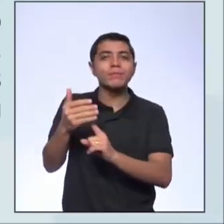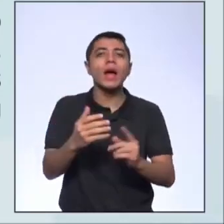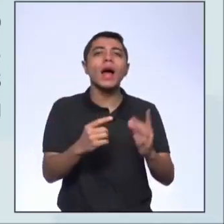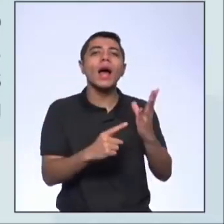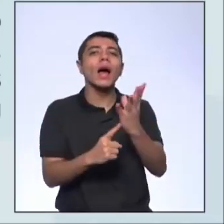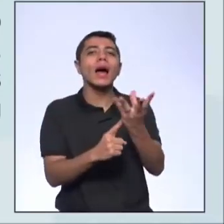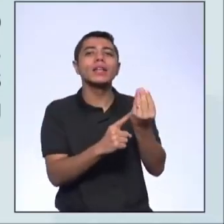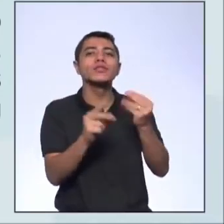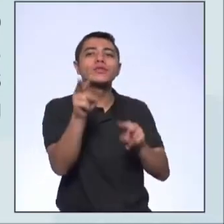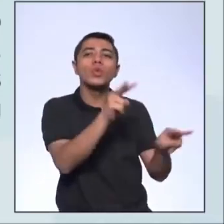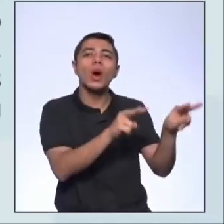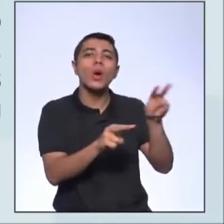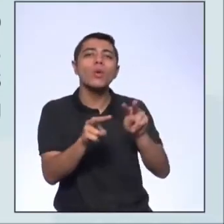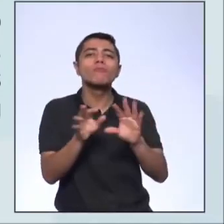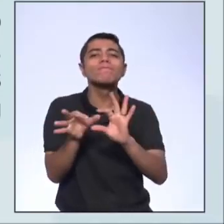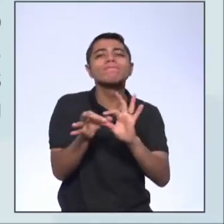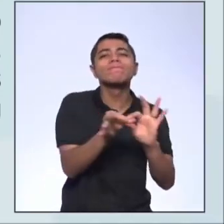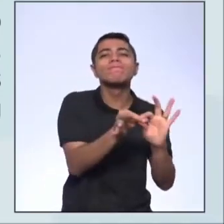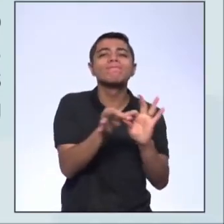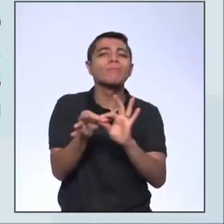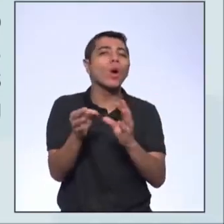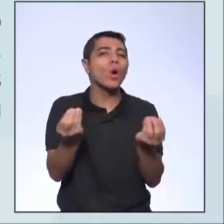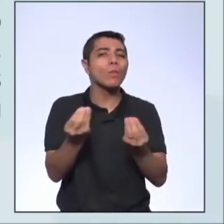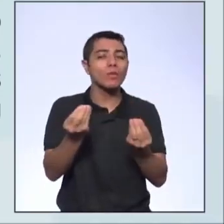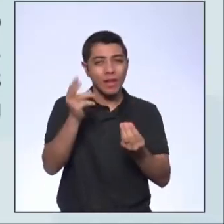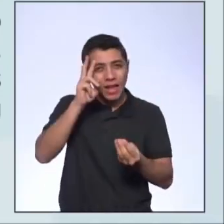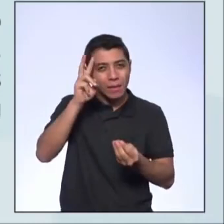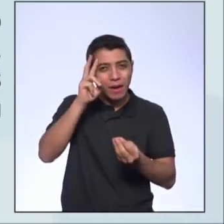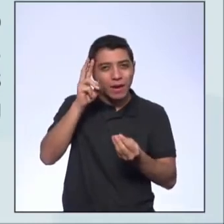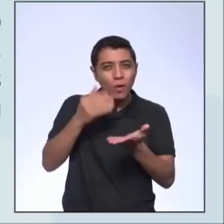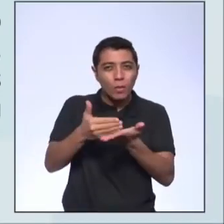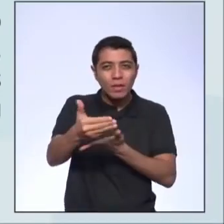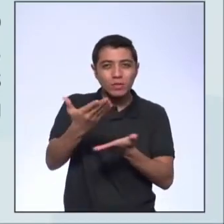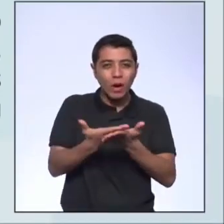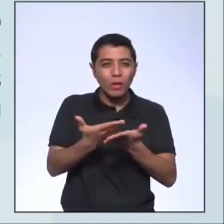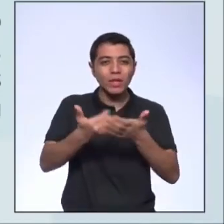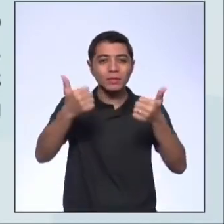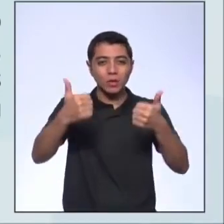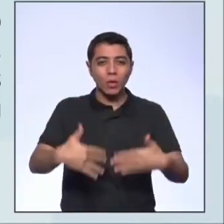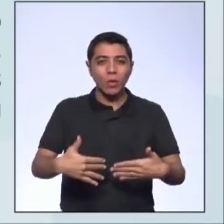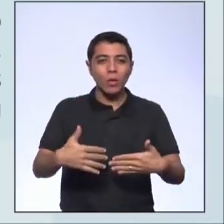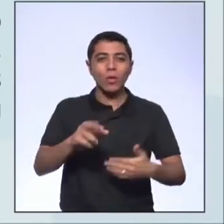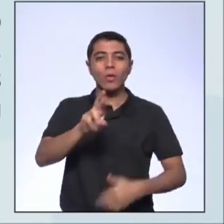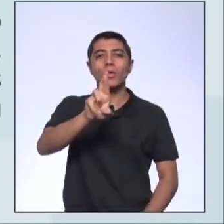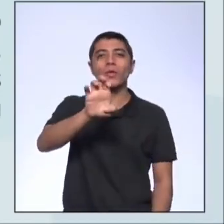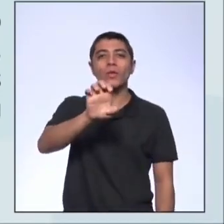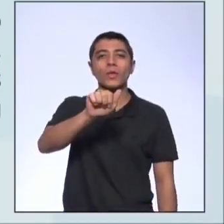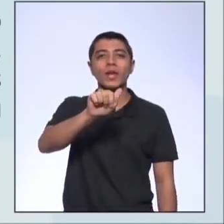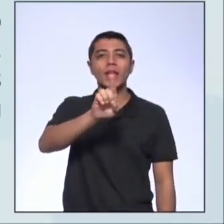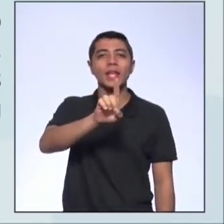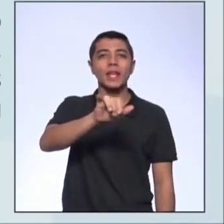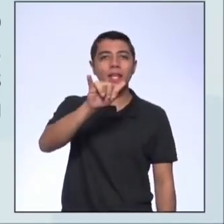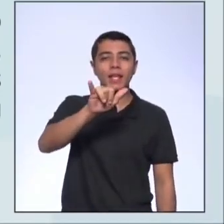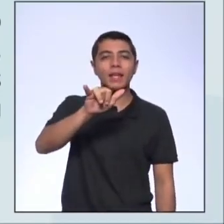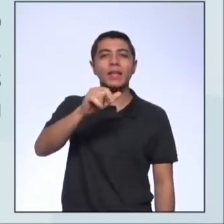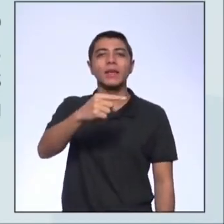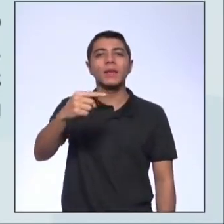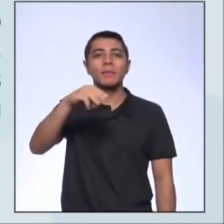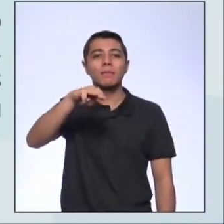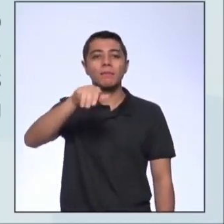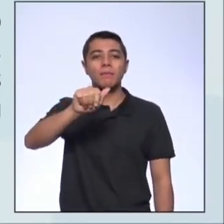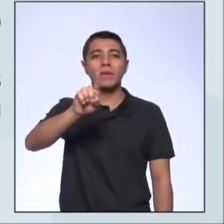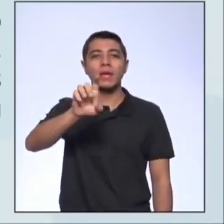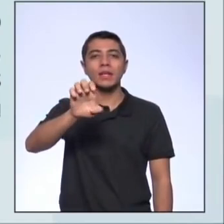o que seriam as instalações? Lembra, a gente falou lá no começo da aula? Os readymades e web arts. Para entender o significado